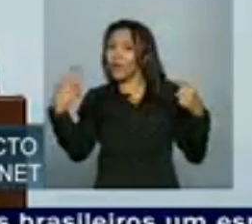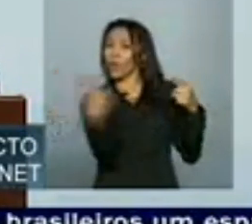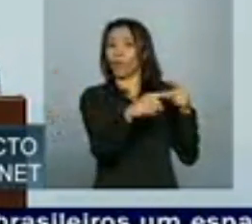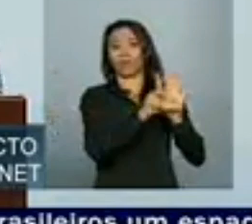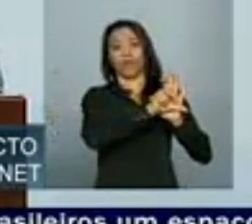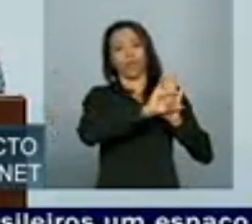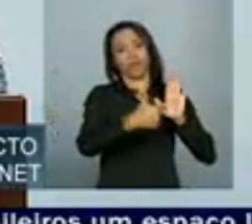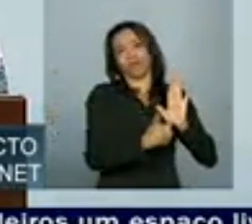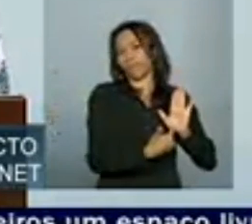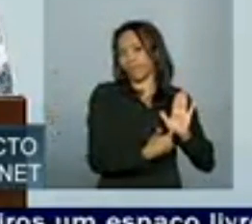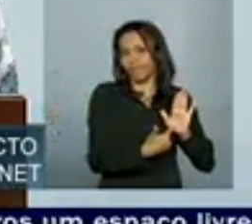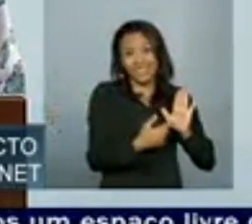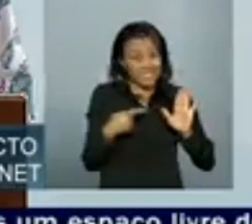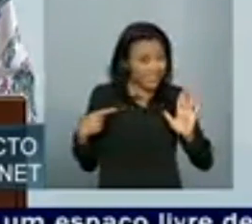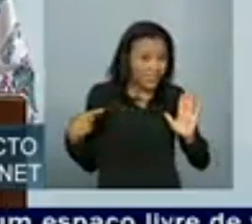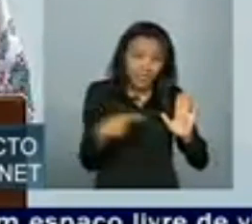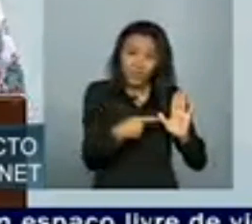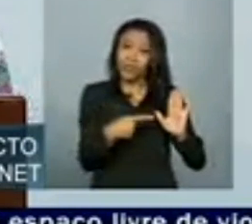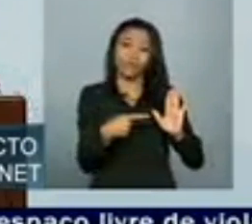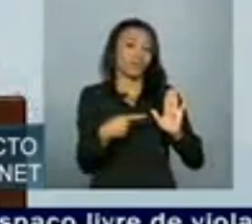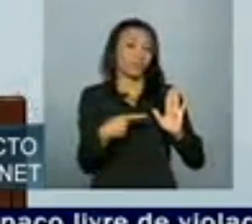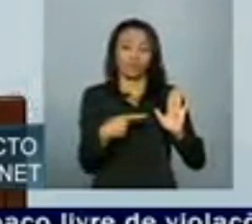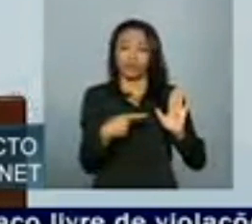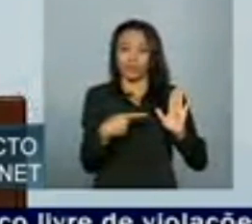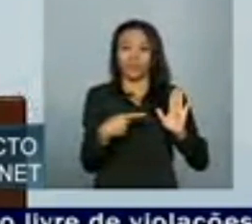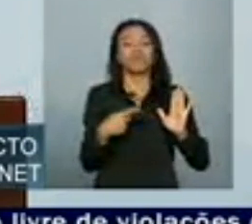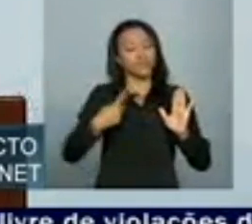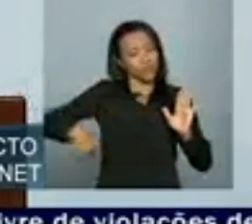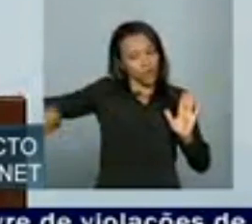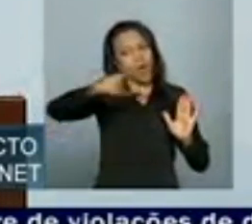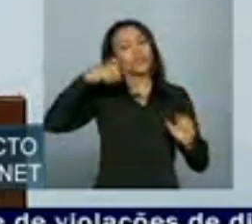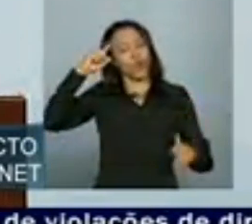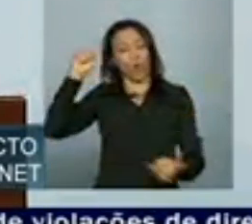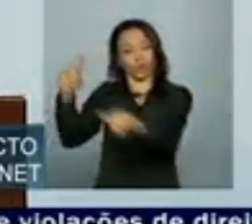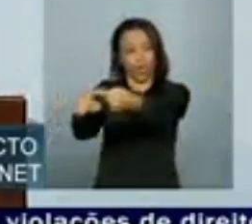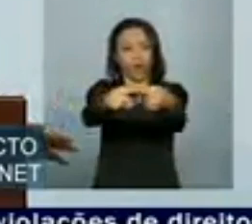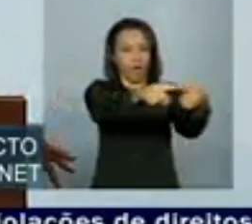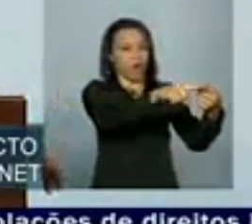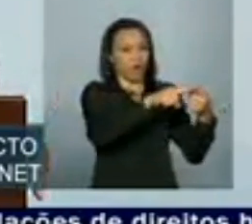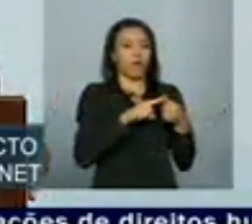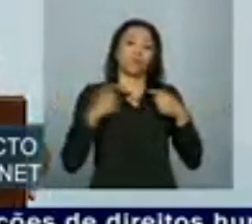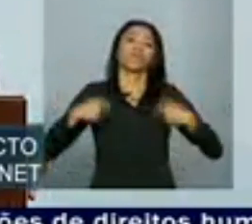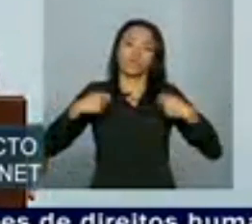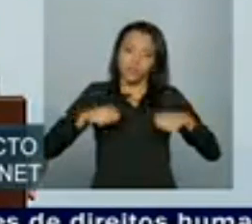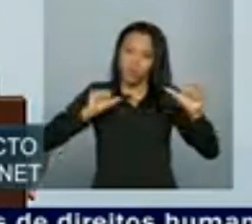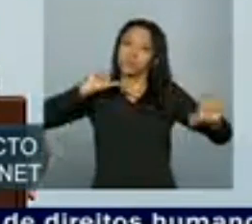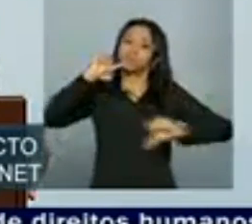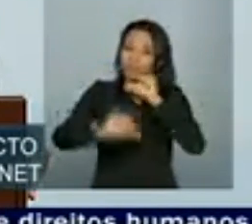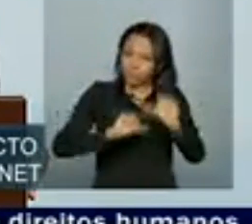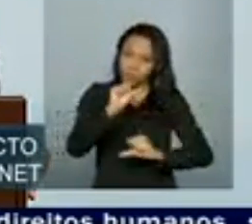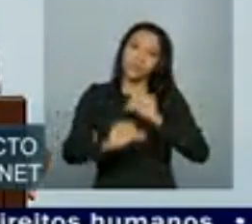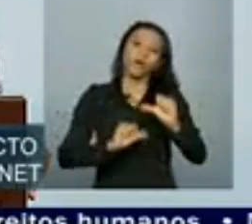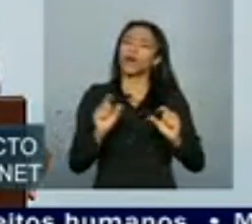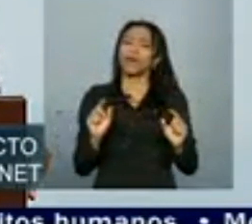E isso é consenso que nós precisamos mudar através de